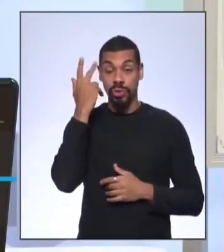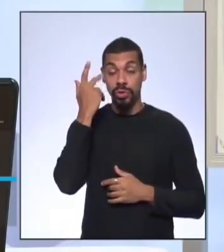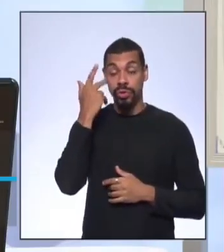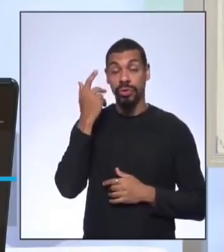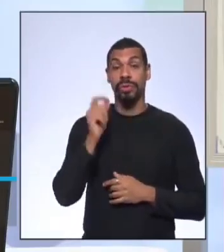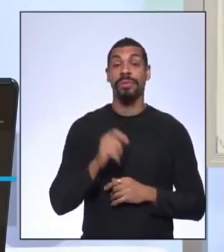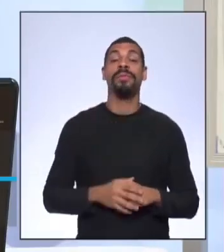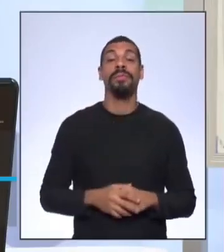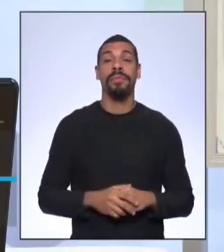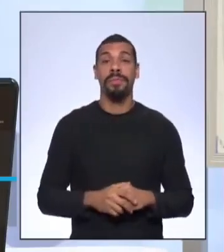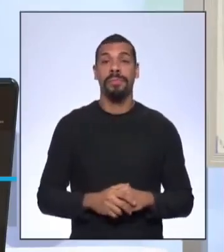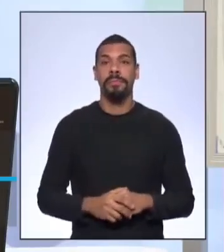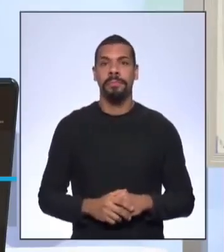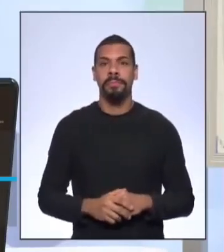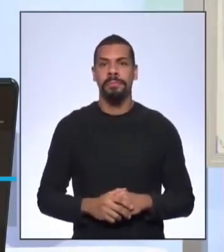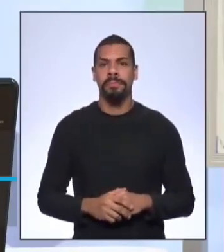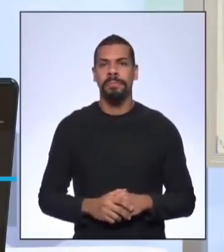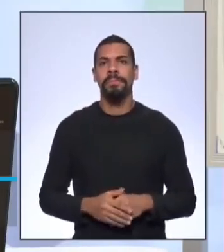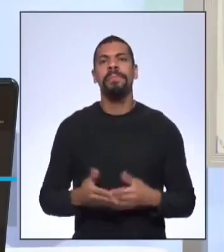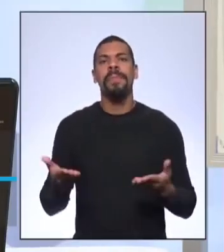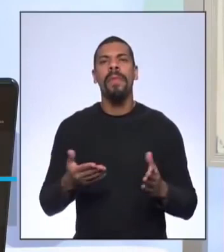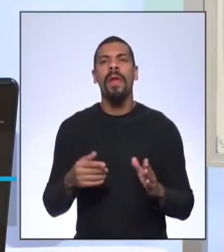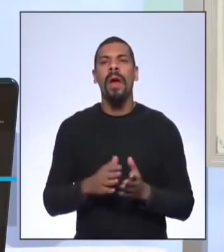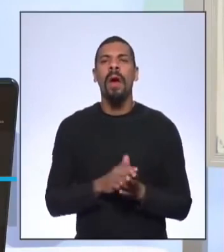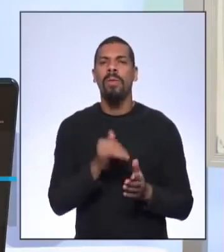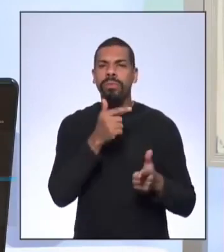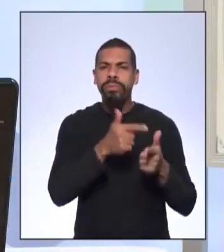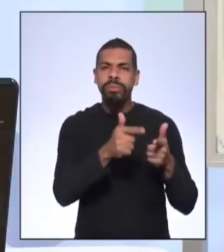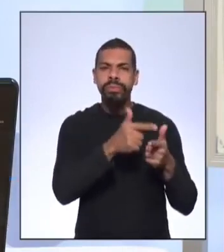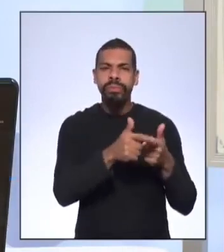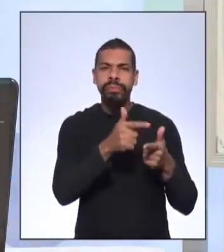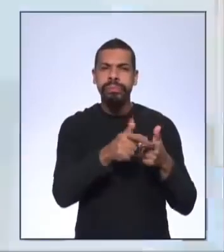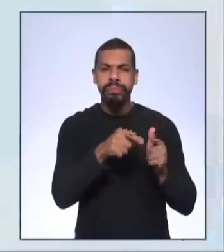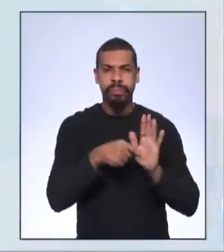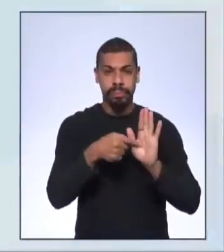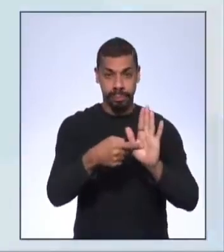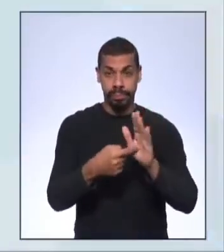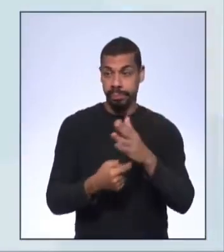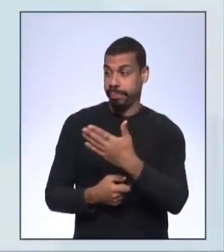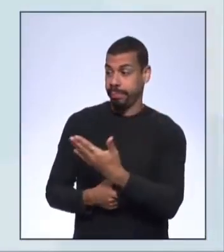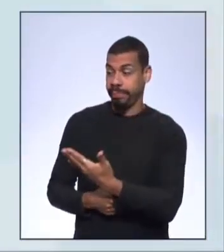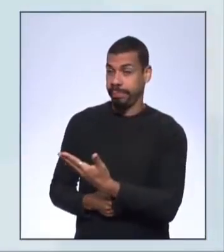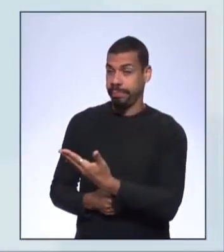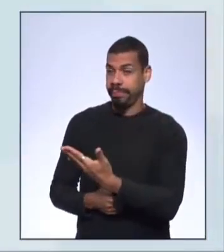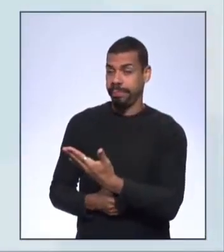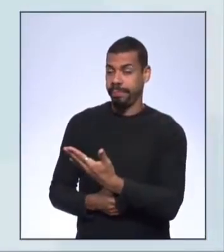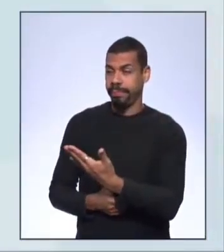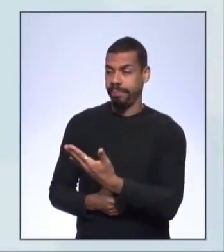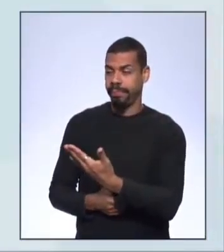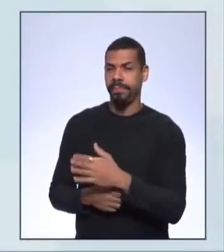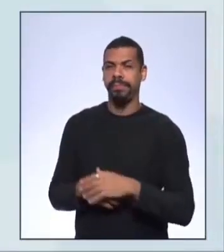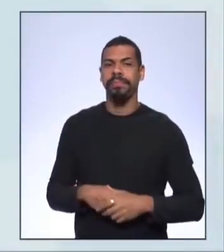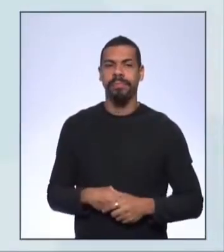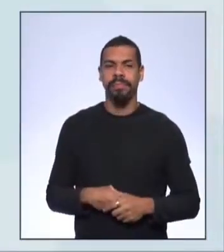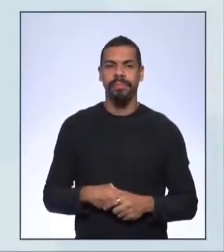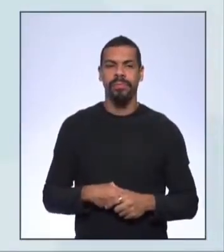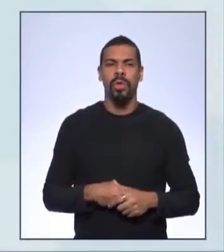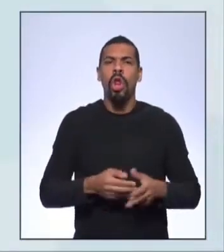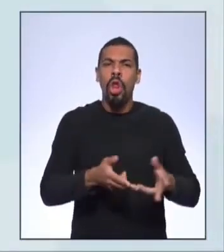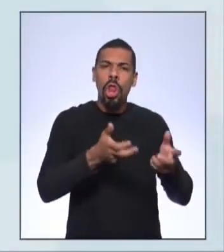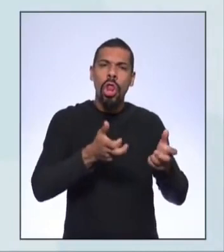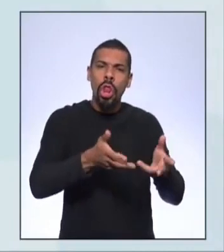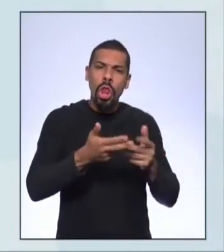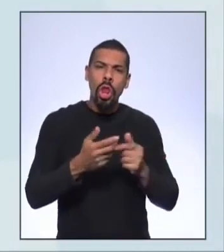cotidiano. Então, aí uma situação, problema que vai aparecer para vocês é a seguinte. Então, o lucro